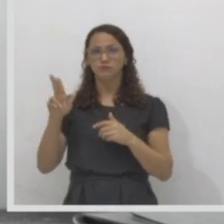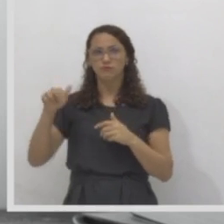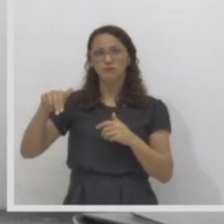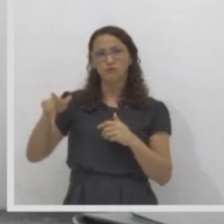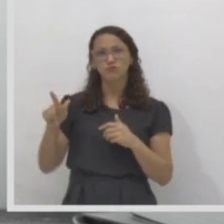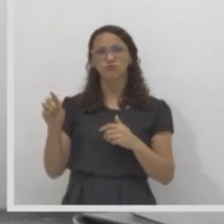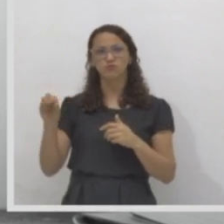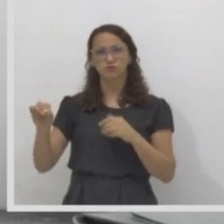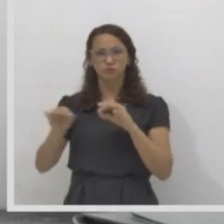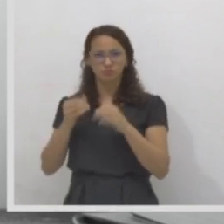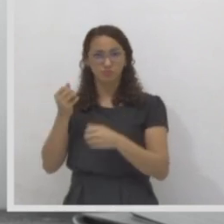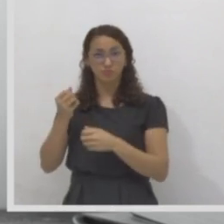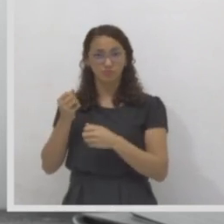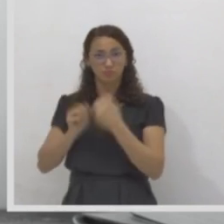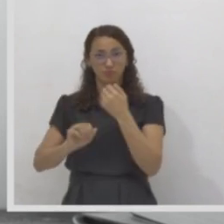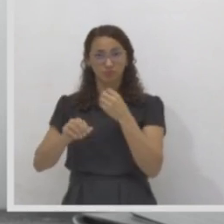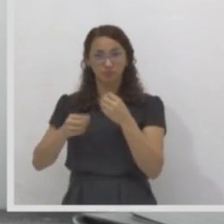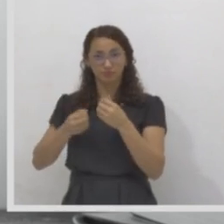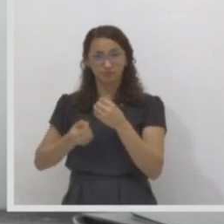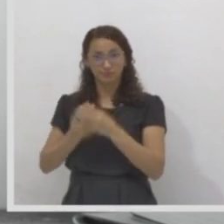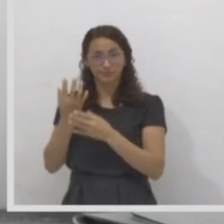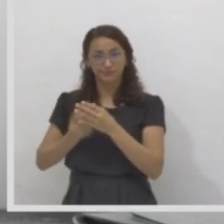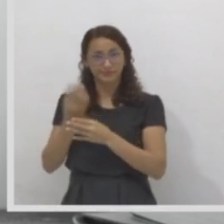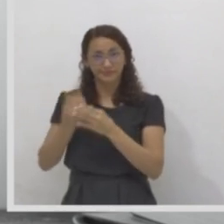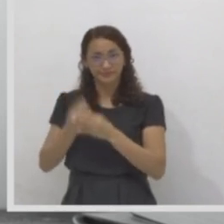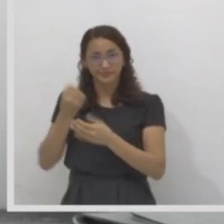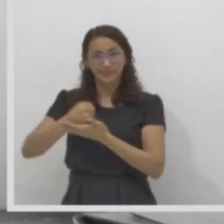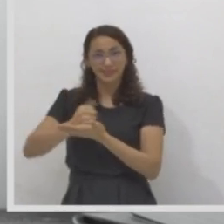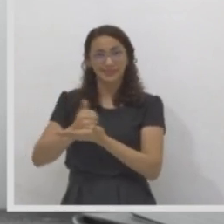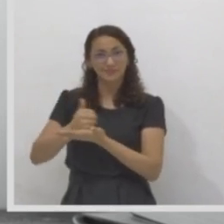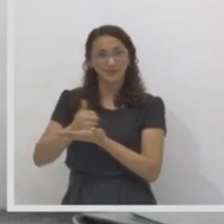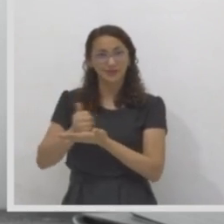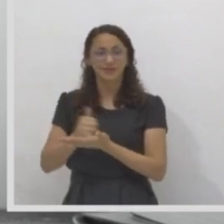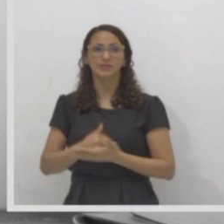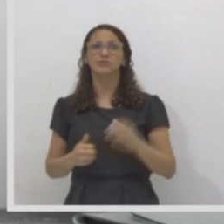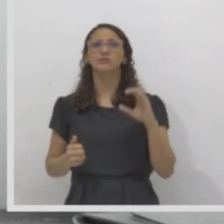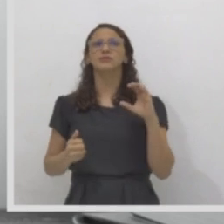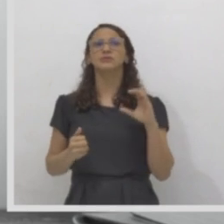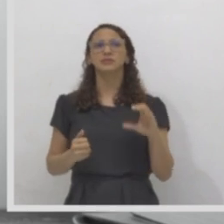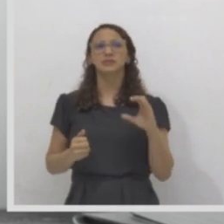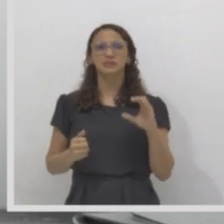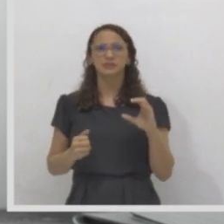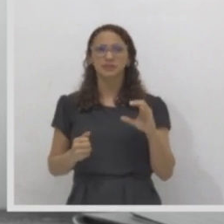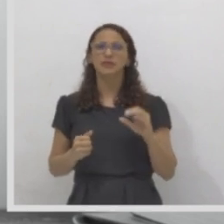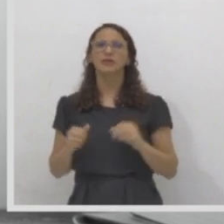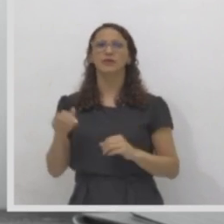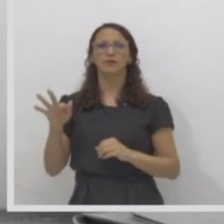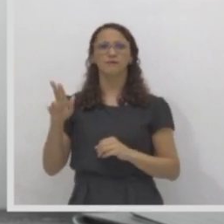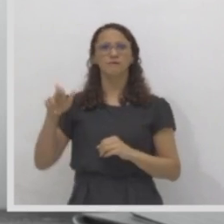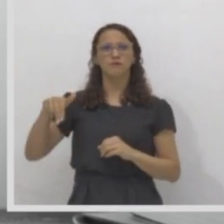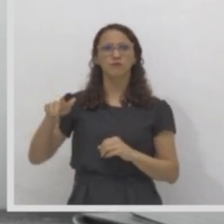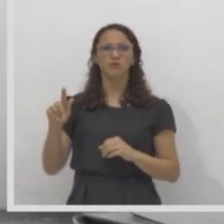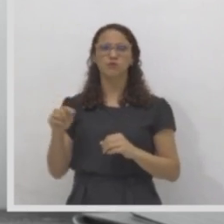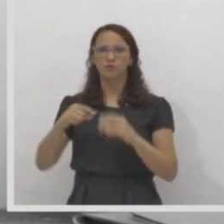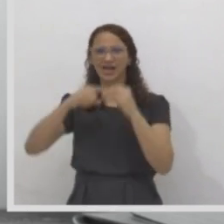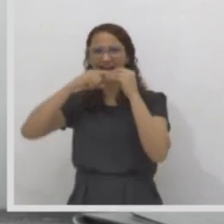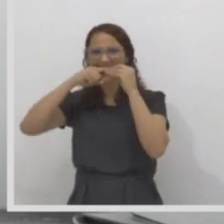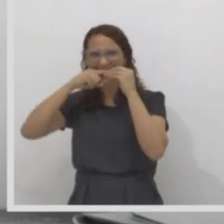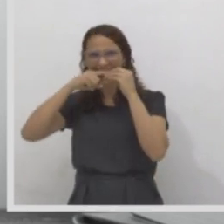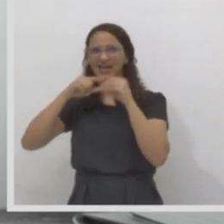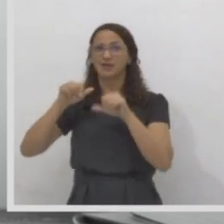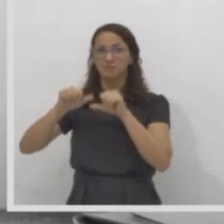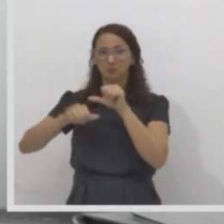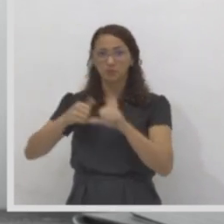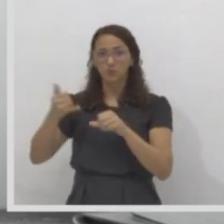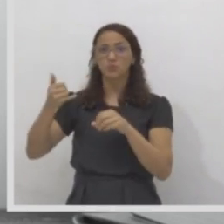C, o fungo transforma o caldo de cana-de-açúcar em, que é utilizado como combustível em alguns carros.